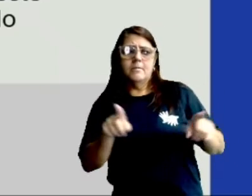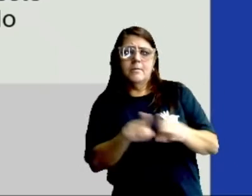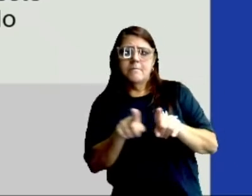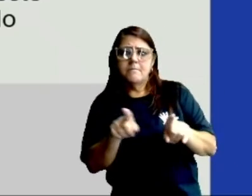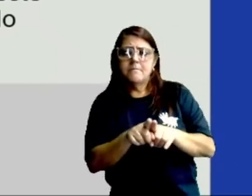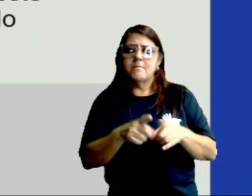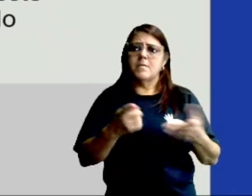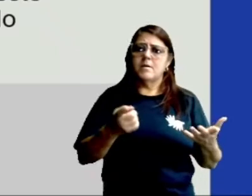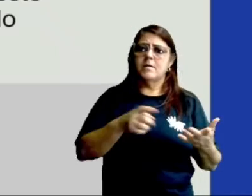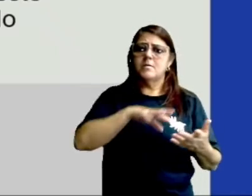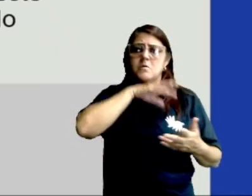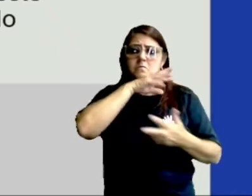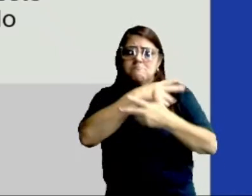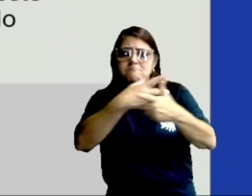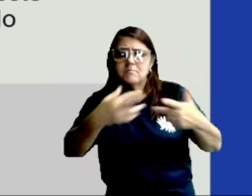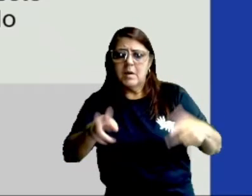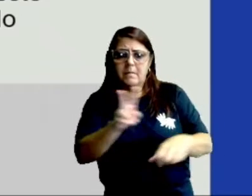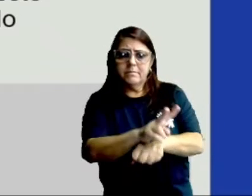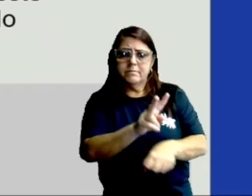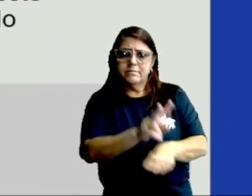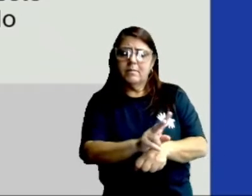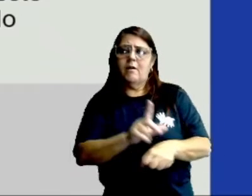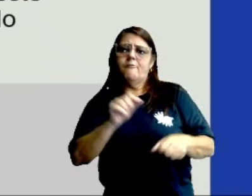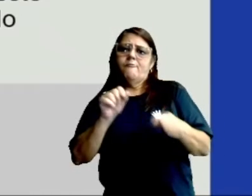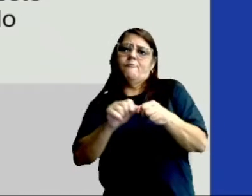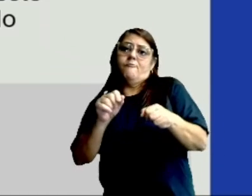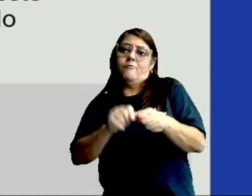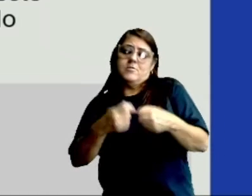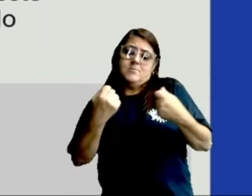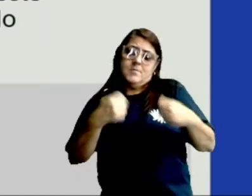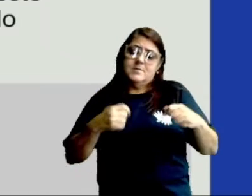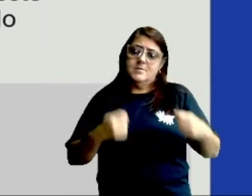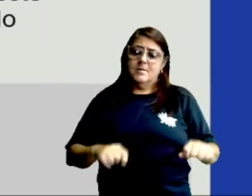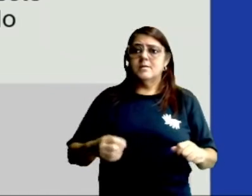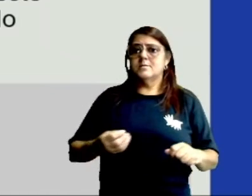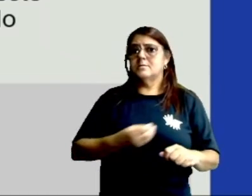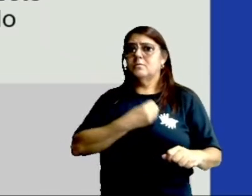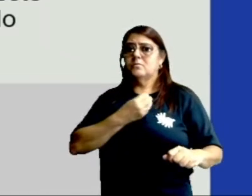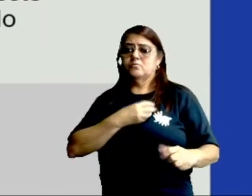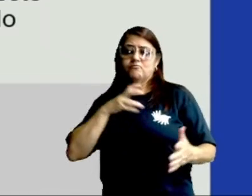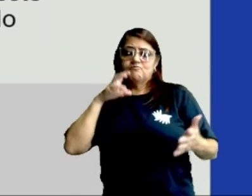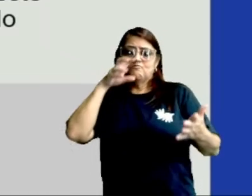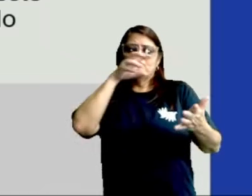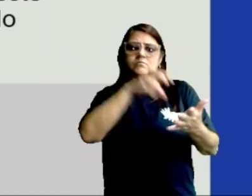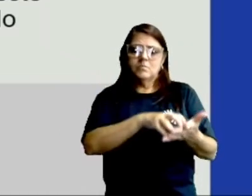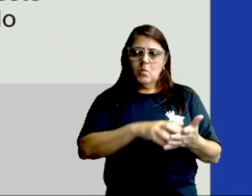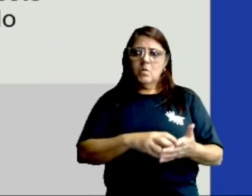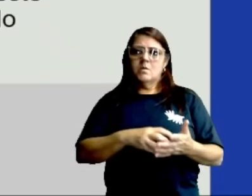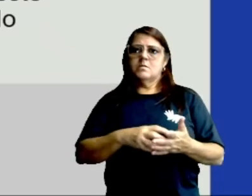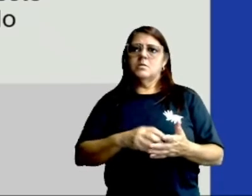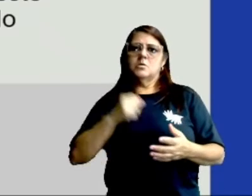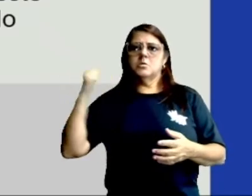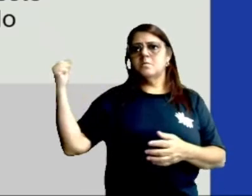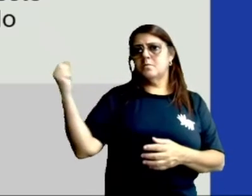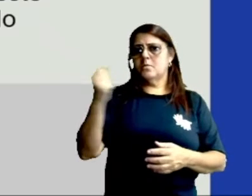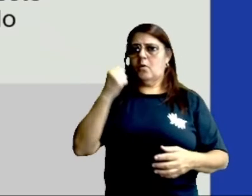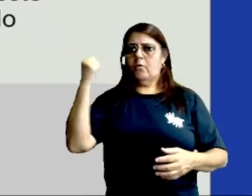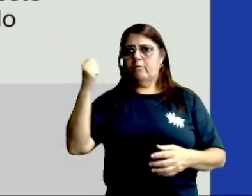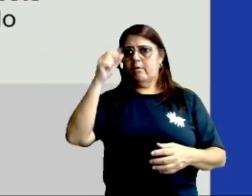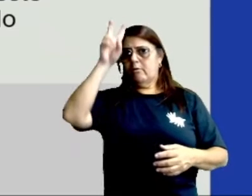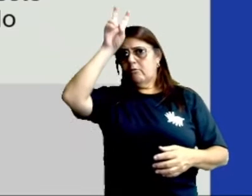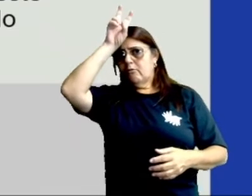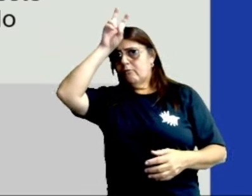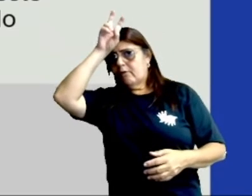Então essa necessidade o que fosse necessário existe uma centralização do poder na mão do faraó